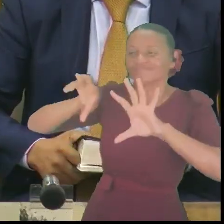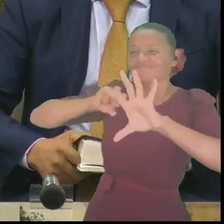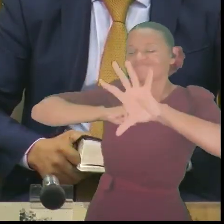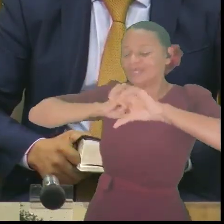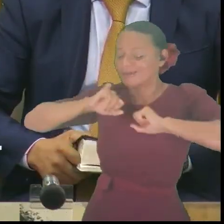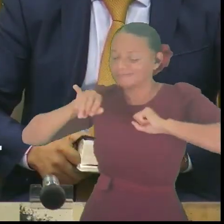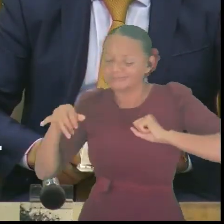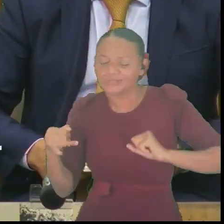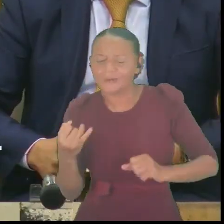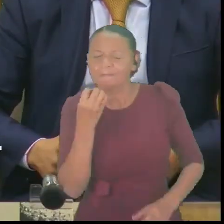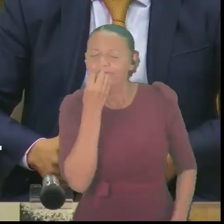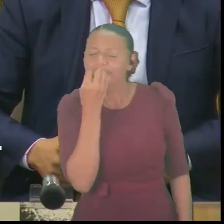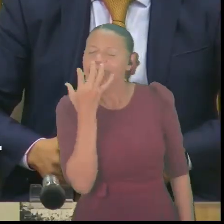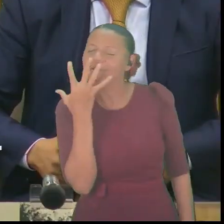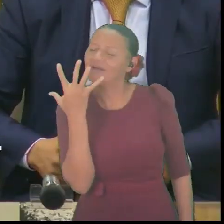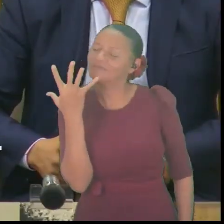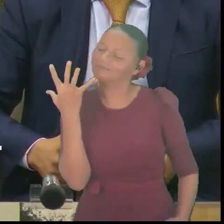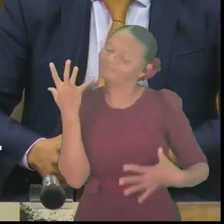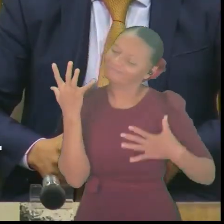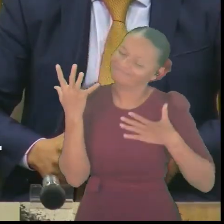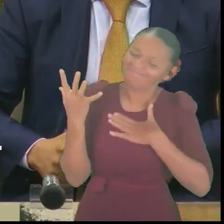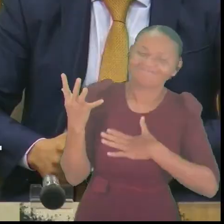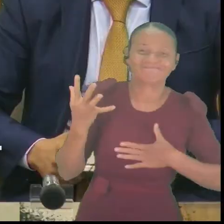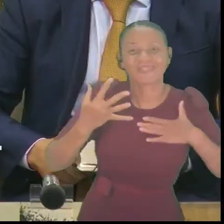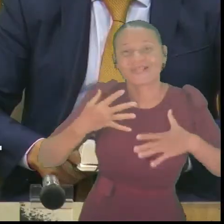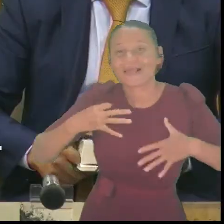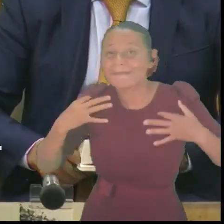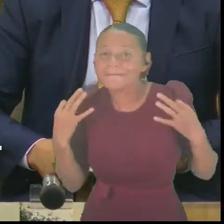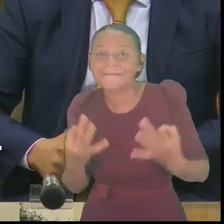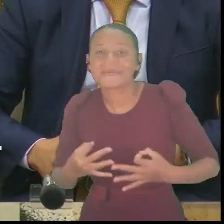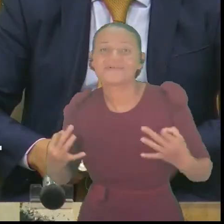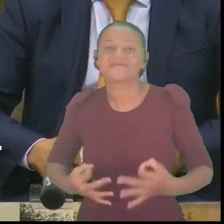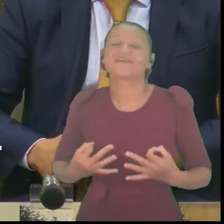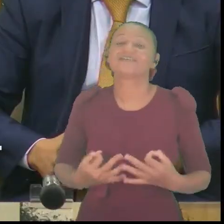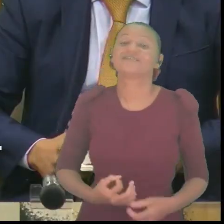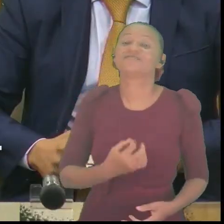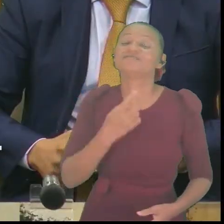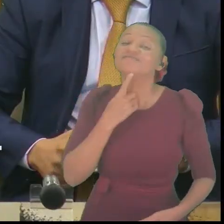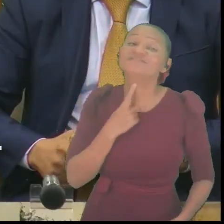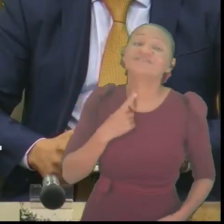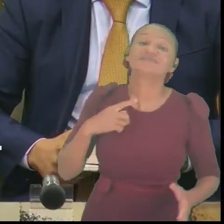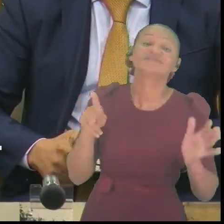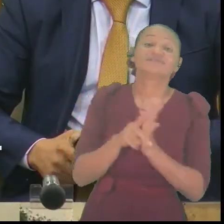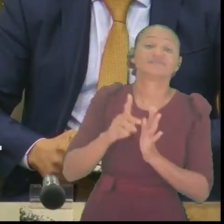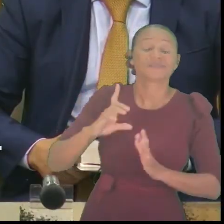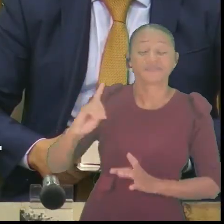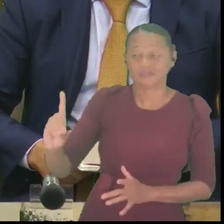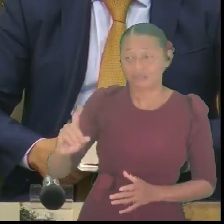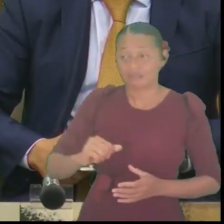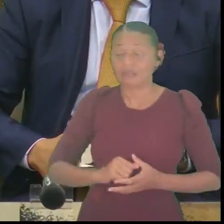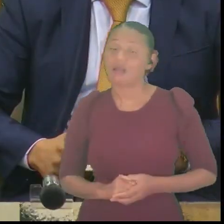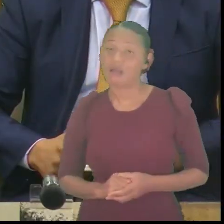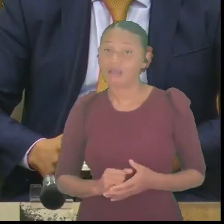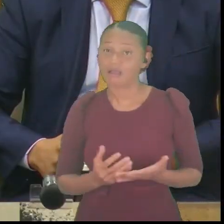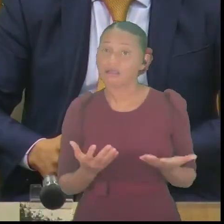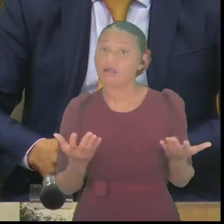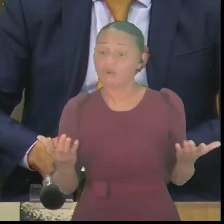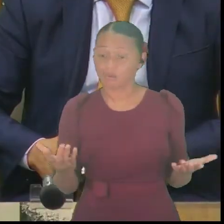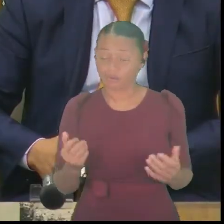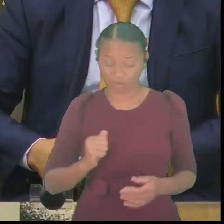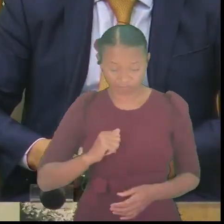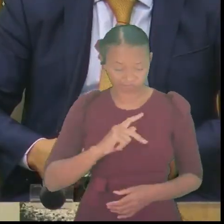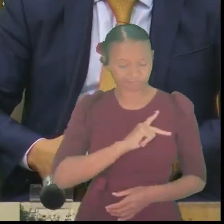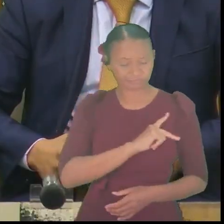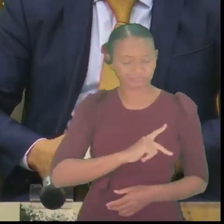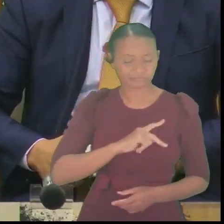a boa, agradável e perfeita vontade de Deus. O apóstolo Paulo, ele usa